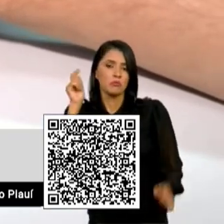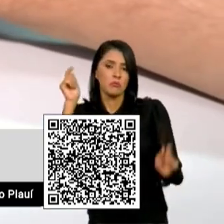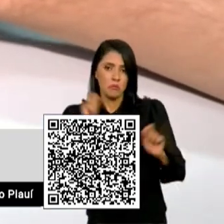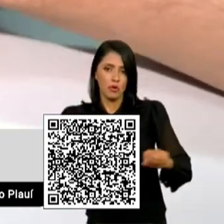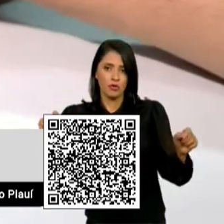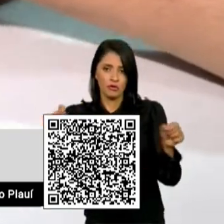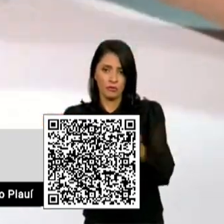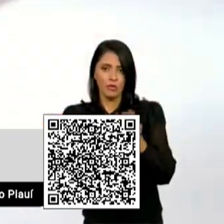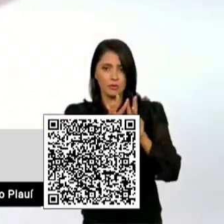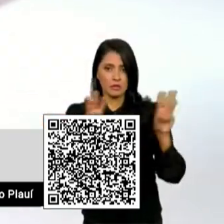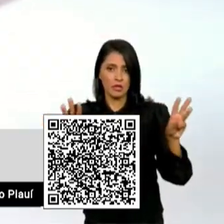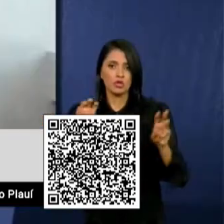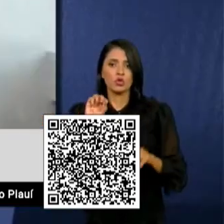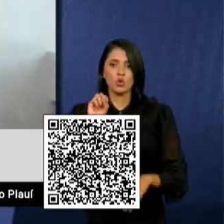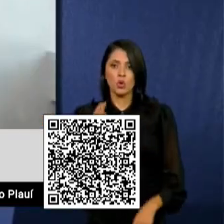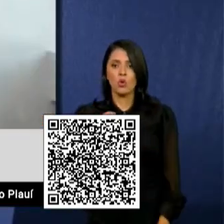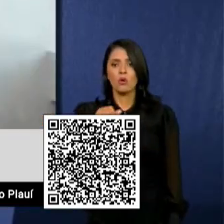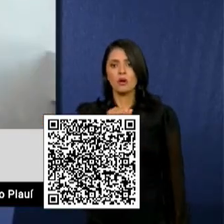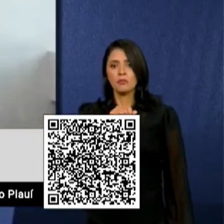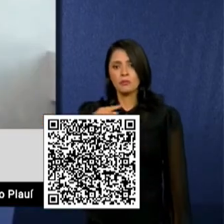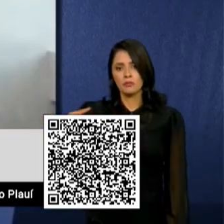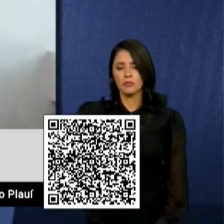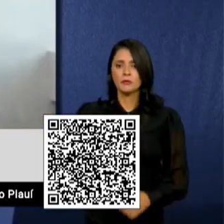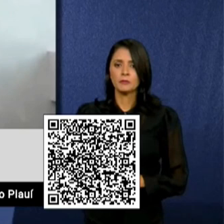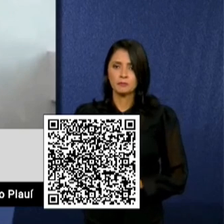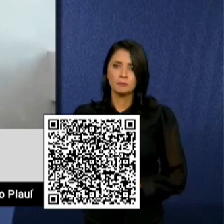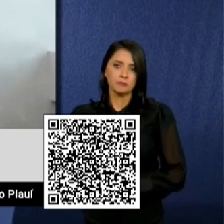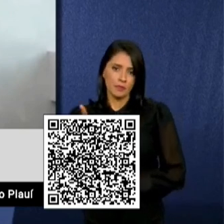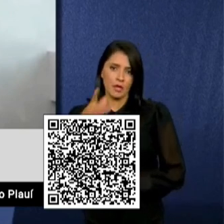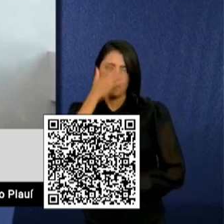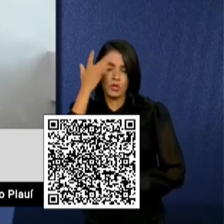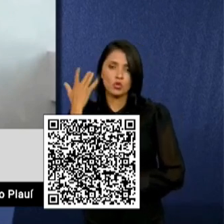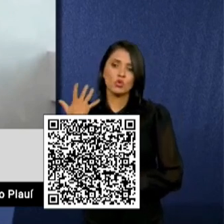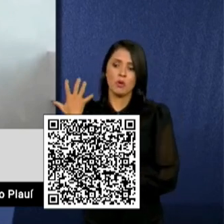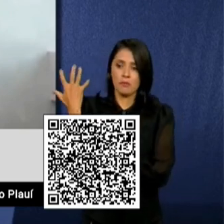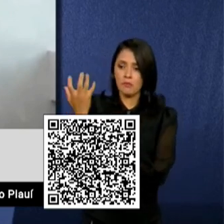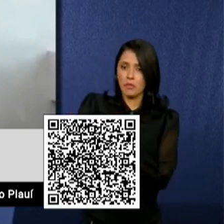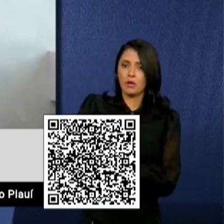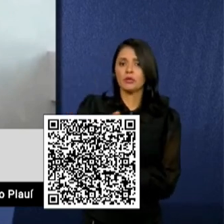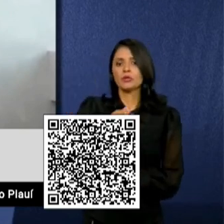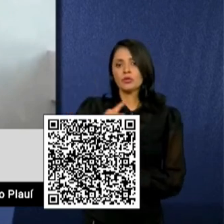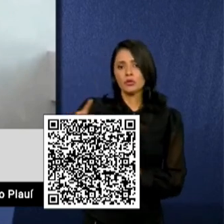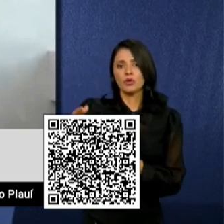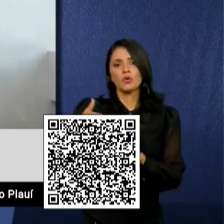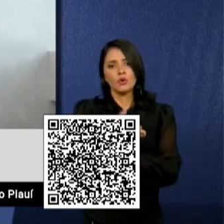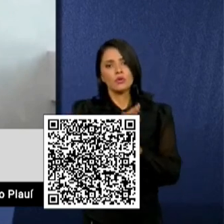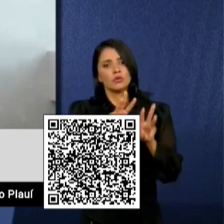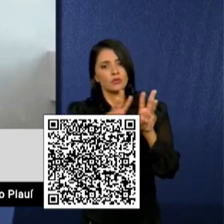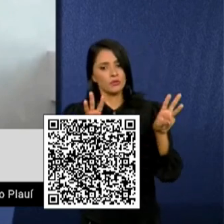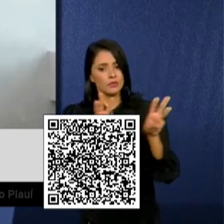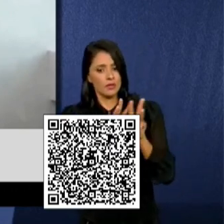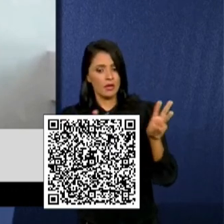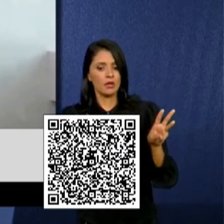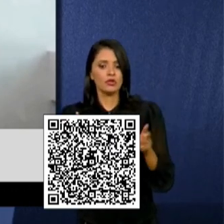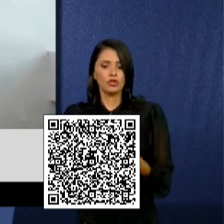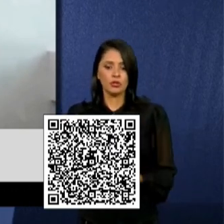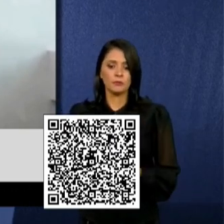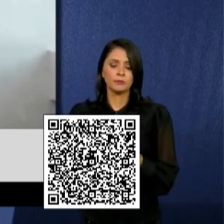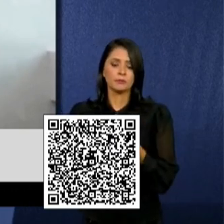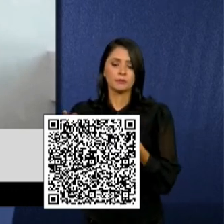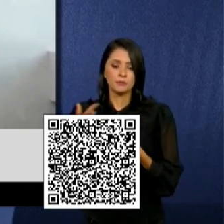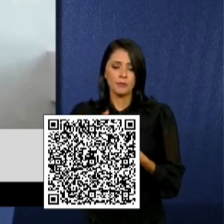pelo site ou aplicativo. O consumidor, ele baixa o aplicativo ou entra no site